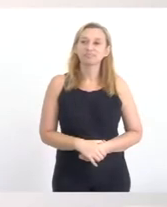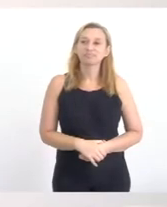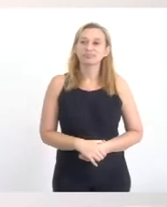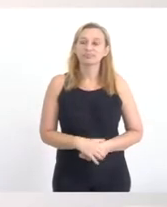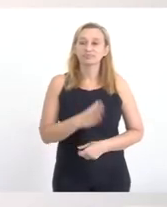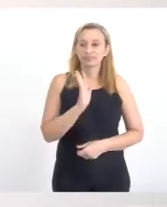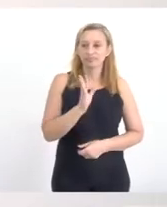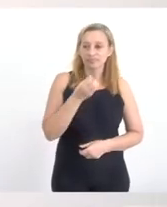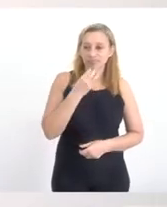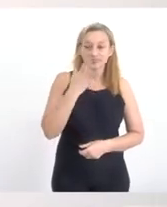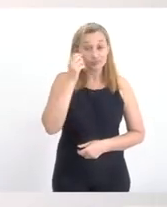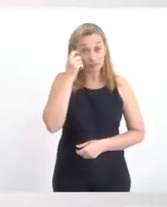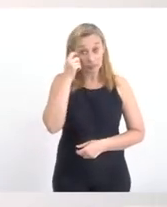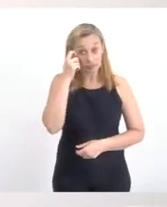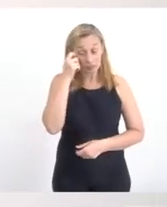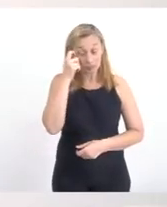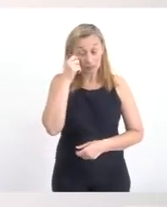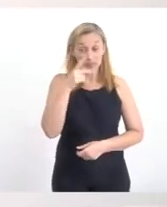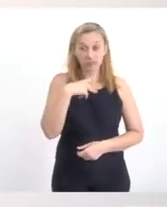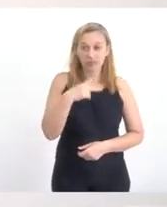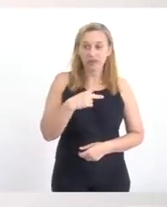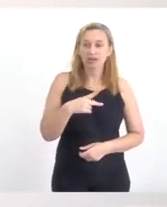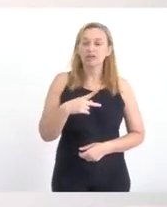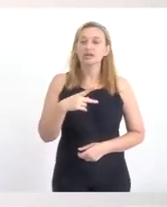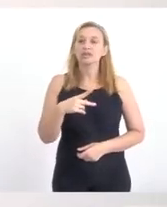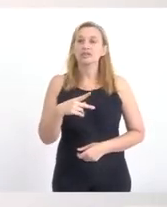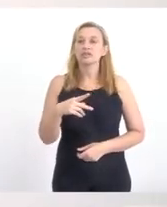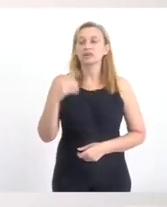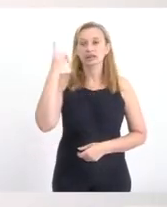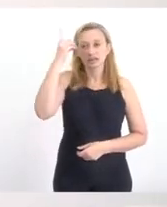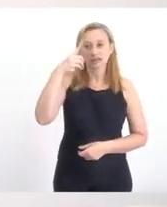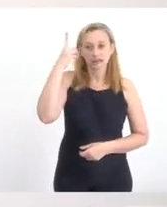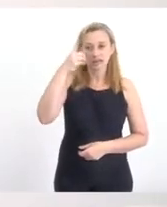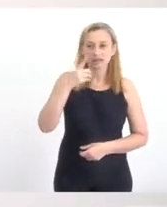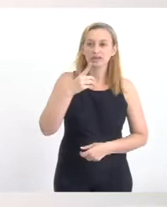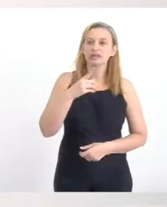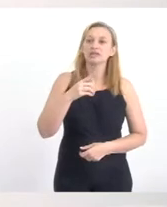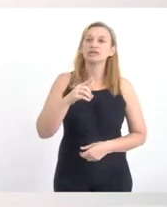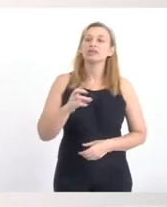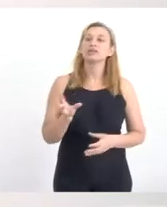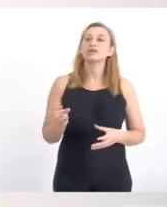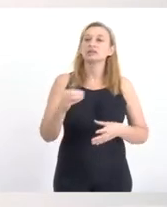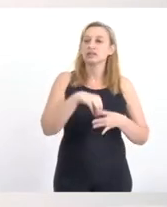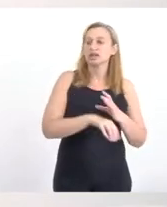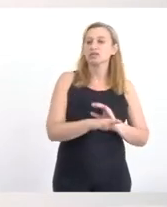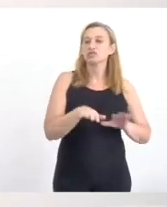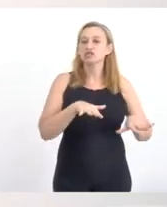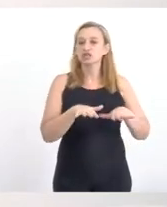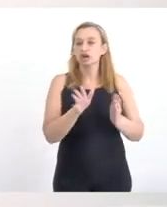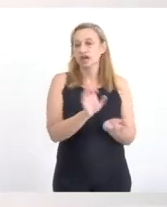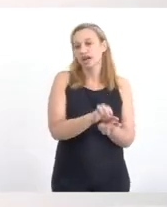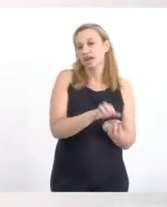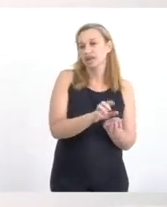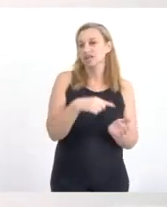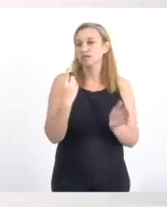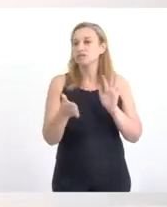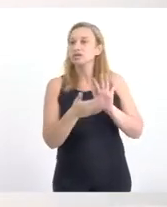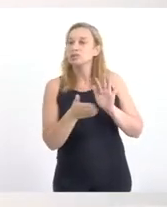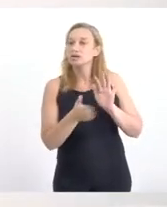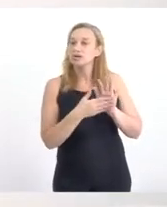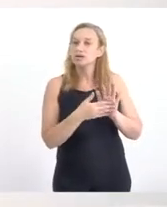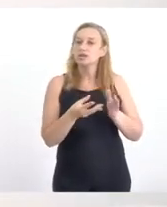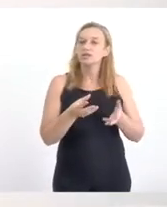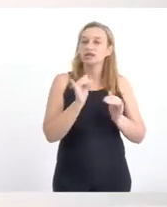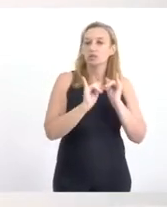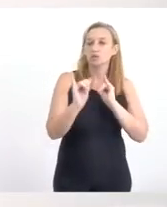bom começar colocado pela Deputado lave já tá laboratório de dados narrativas localizada no Jacarezinho nossa proposta é justamente a